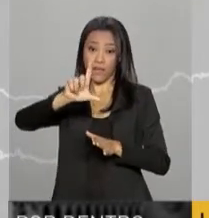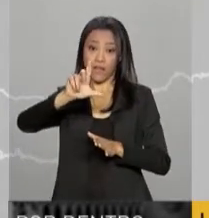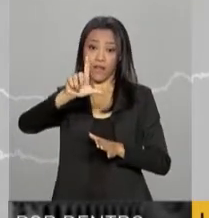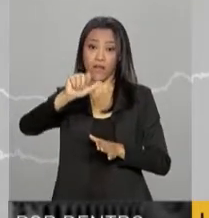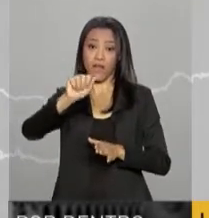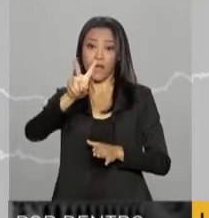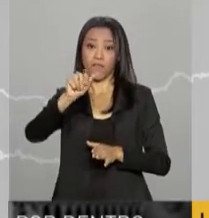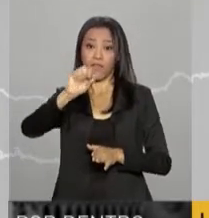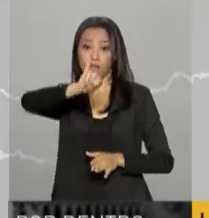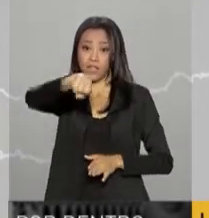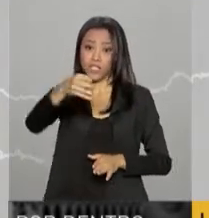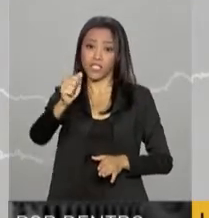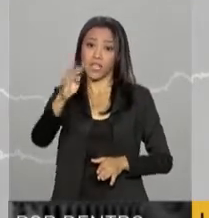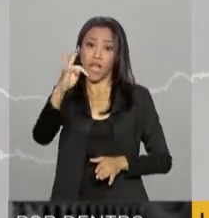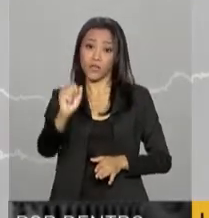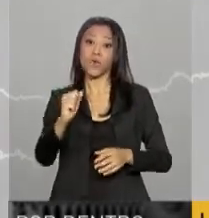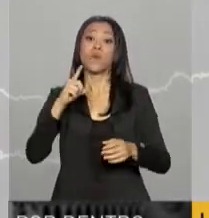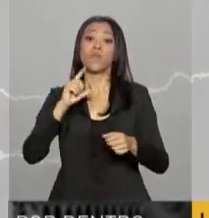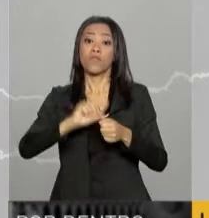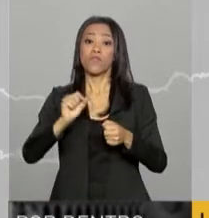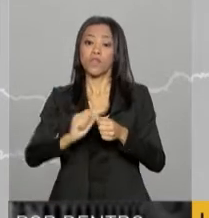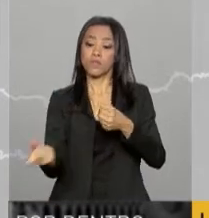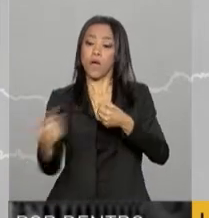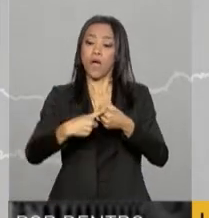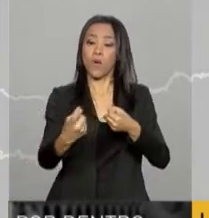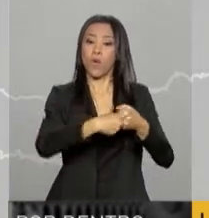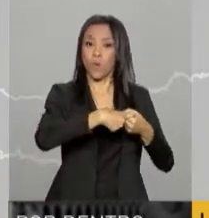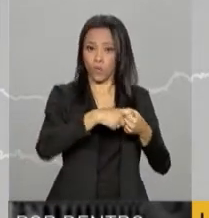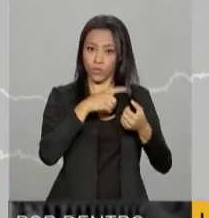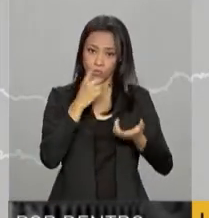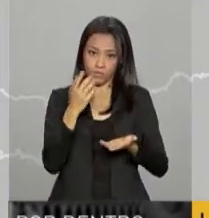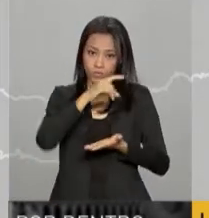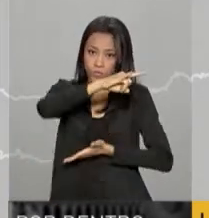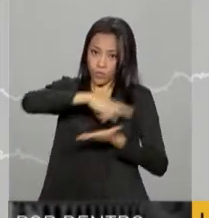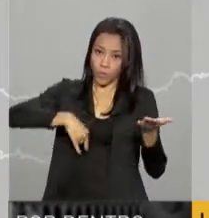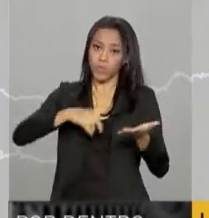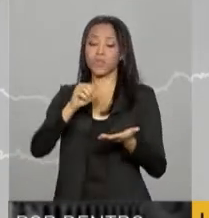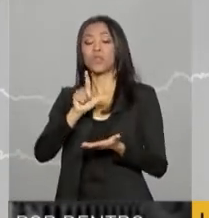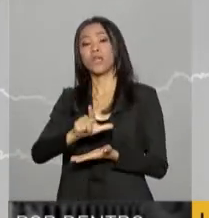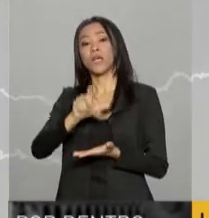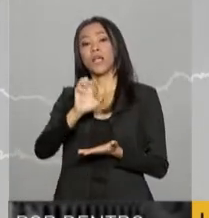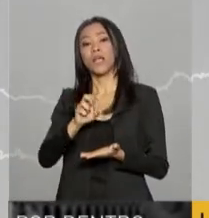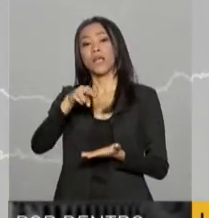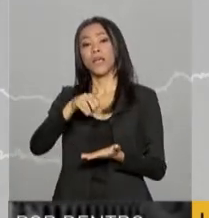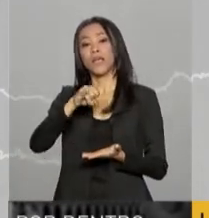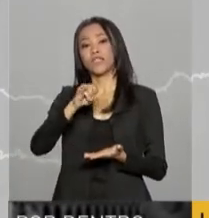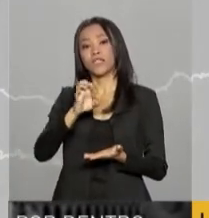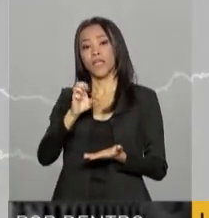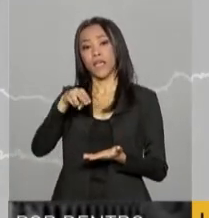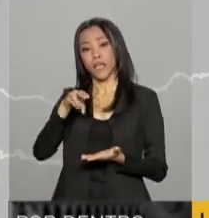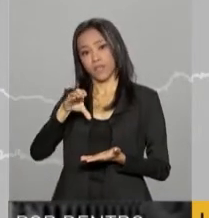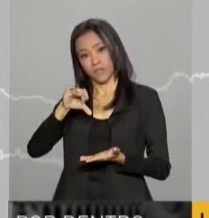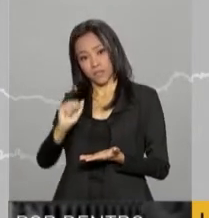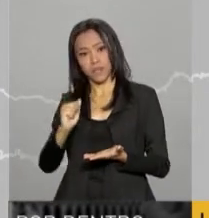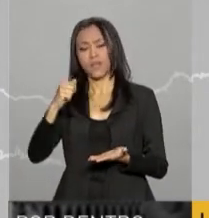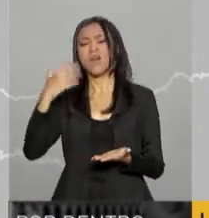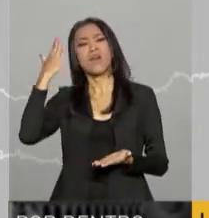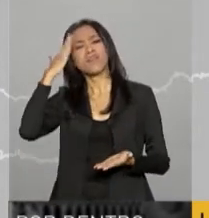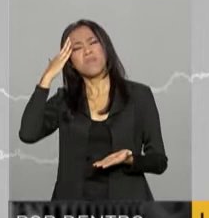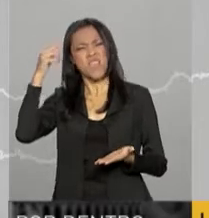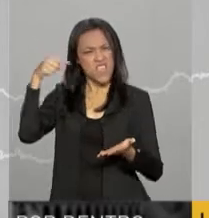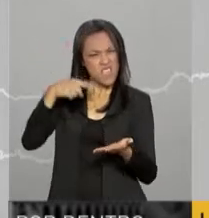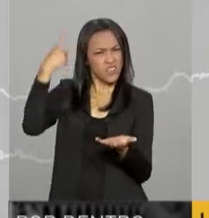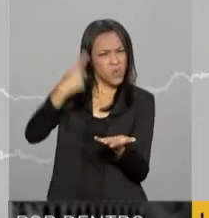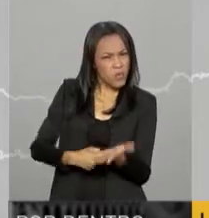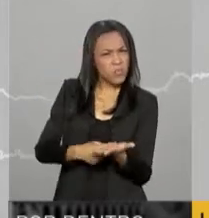cegeo e também com a procuradoria-geral criança ver até que ponto os acordos são importantes e geram